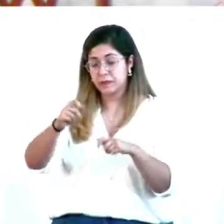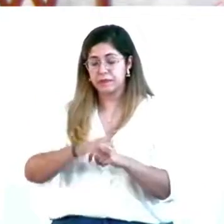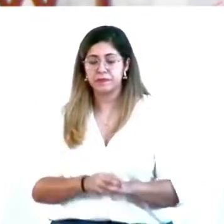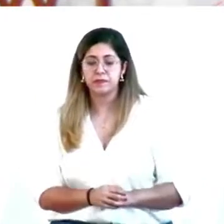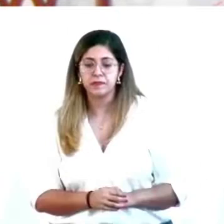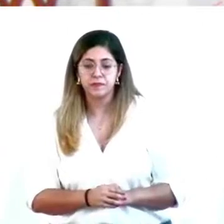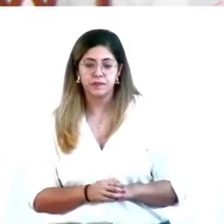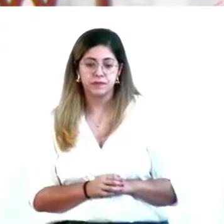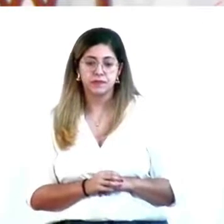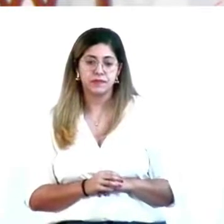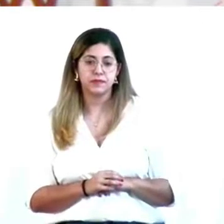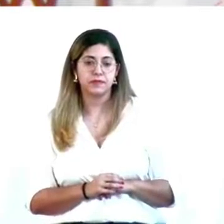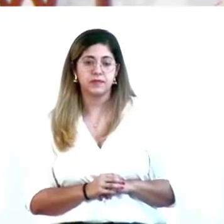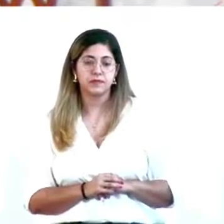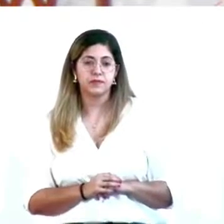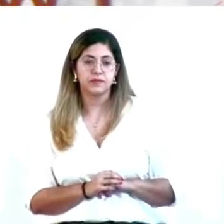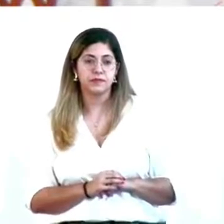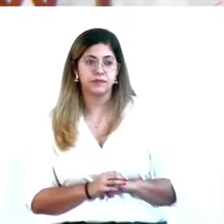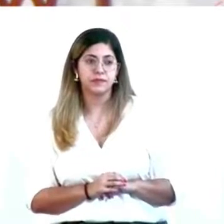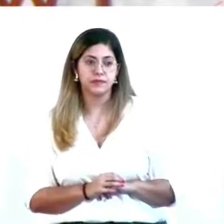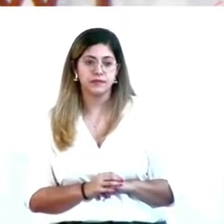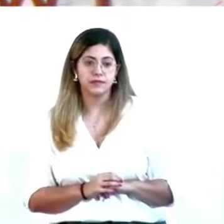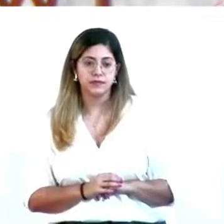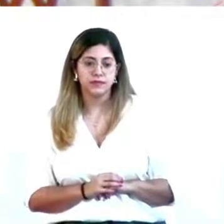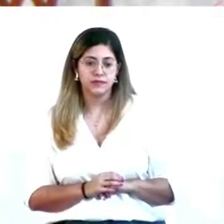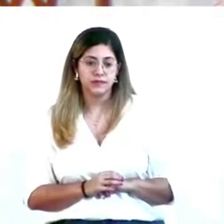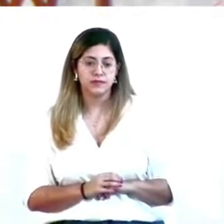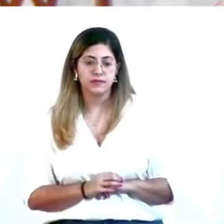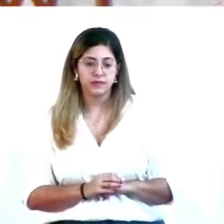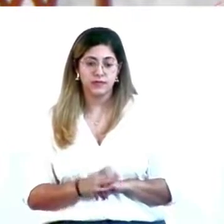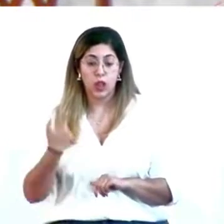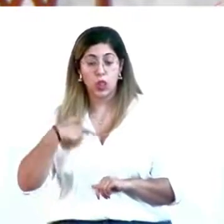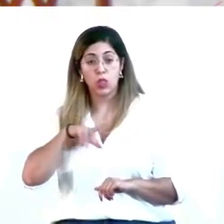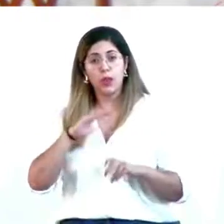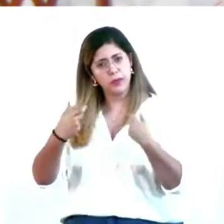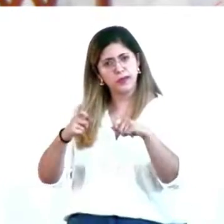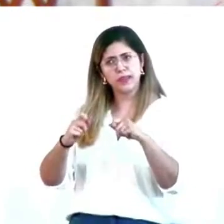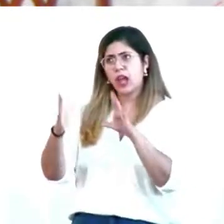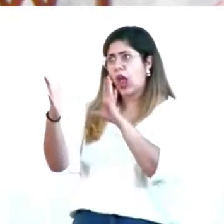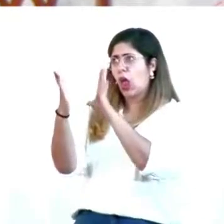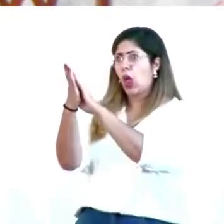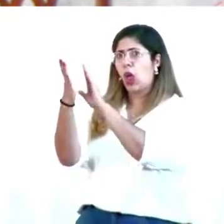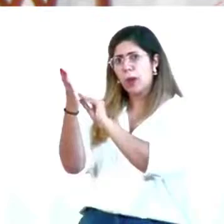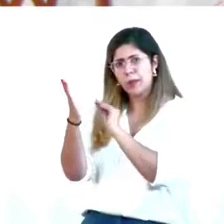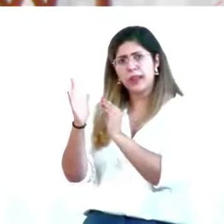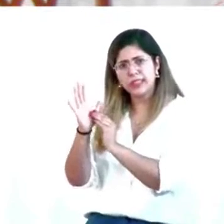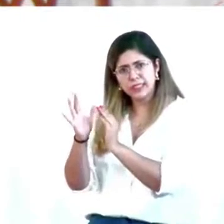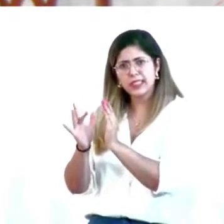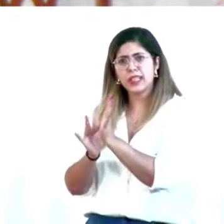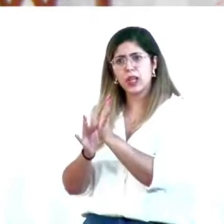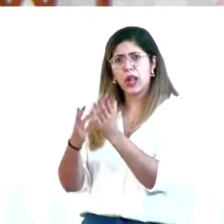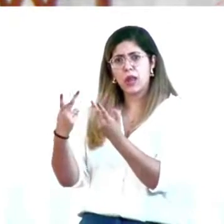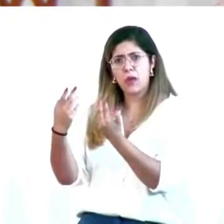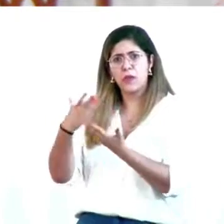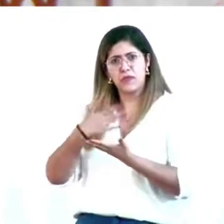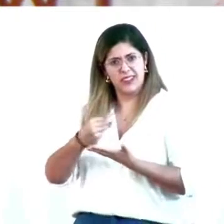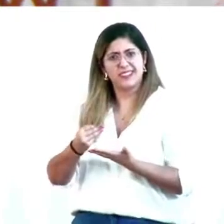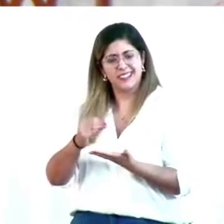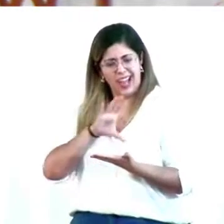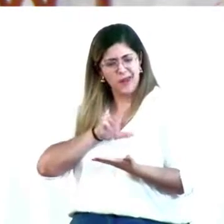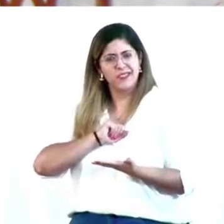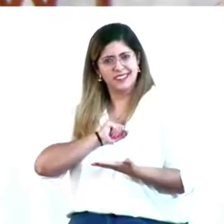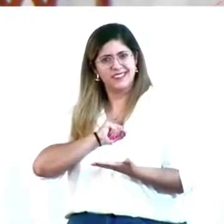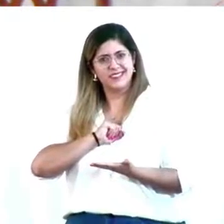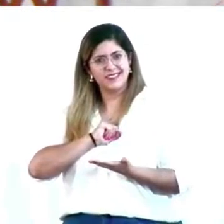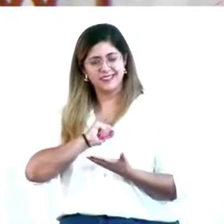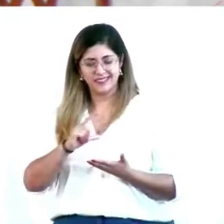1. Sede, pois, imitadores de Deus, como filhos amados. Paulo,